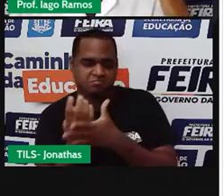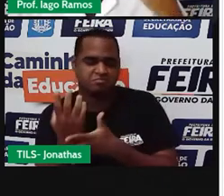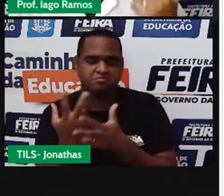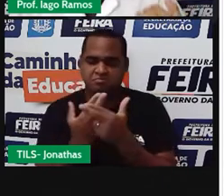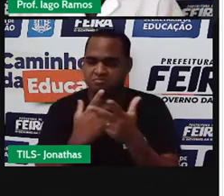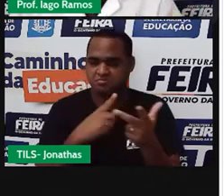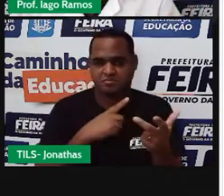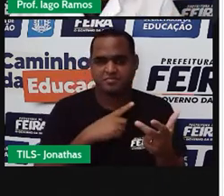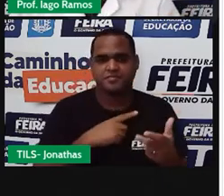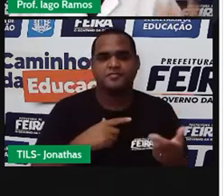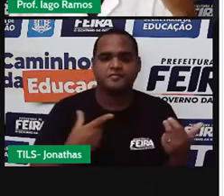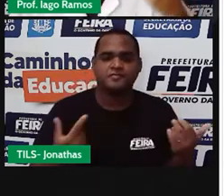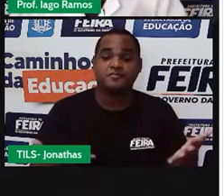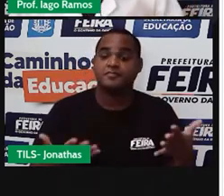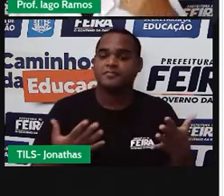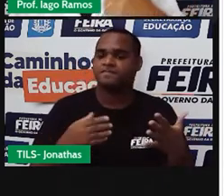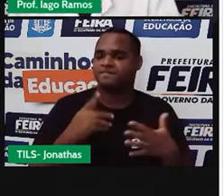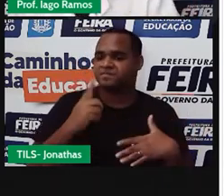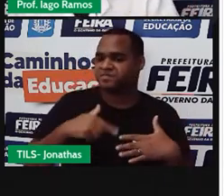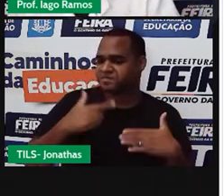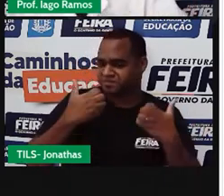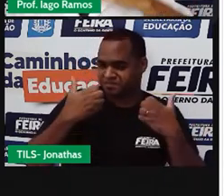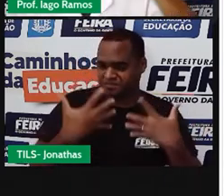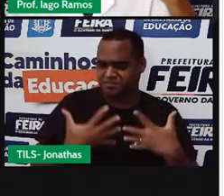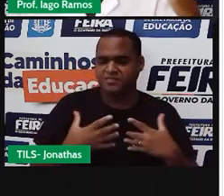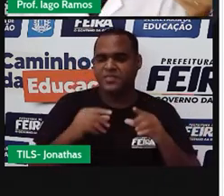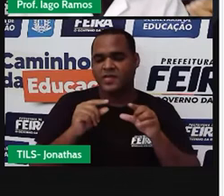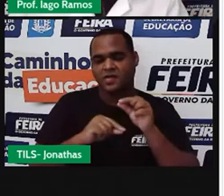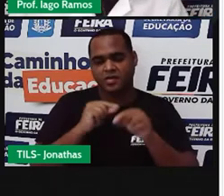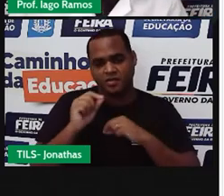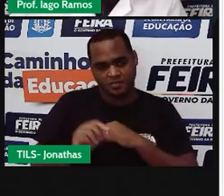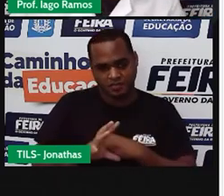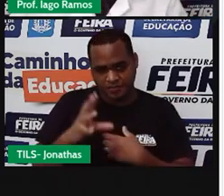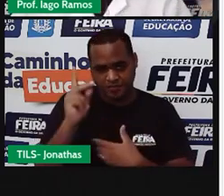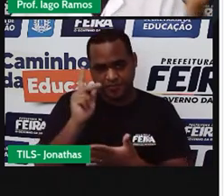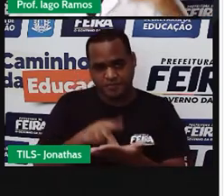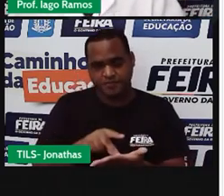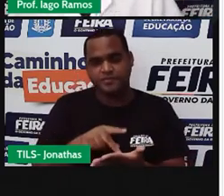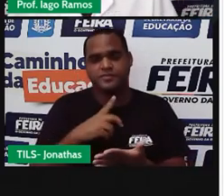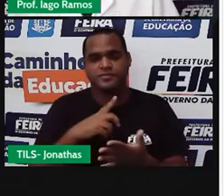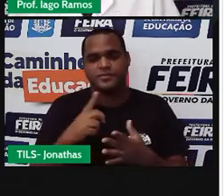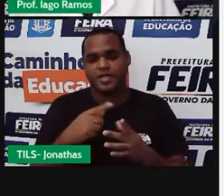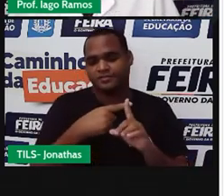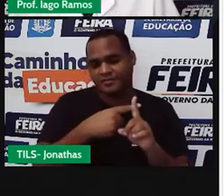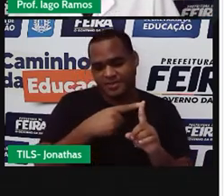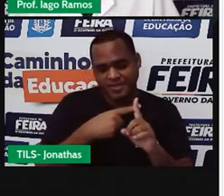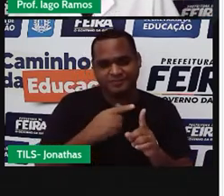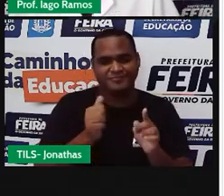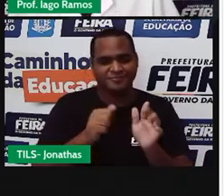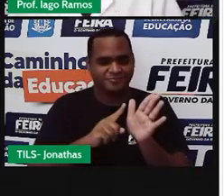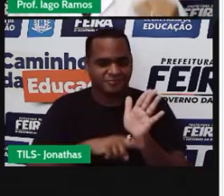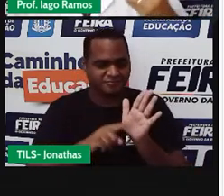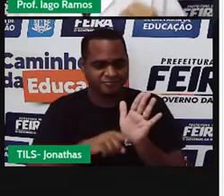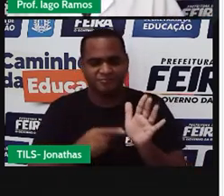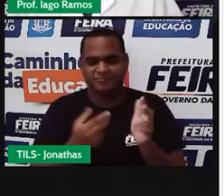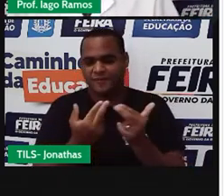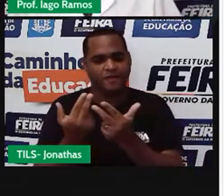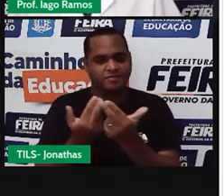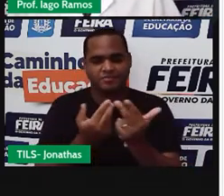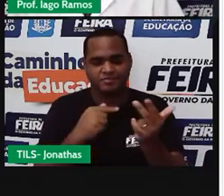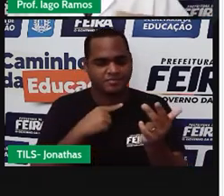e essa mesma coisa acontece entre a conta de adição e subtração Tá